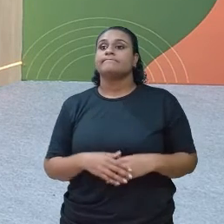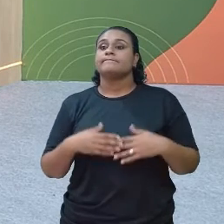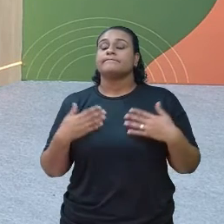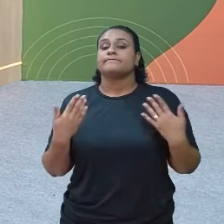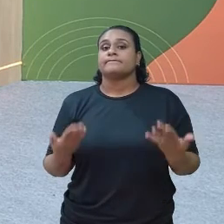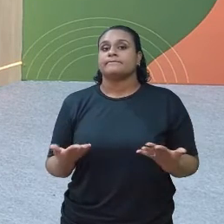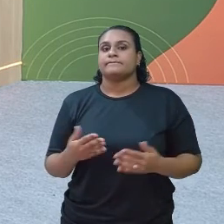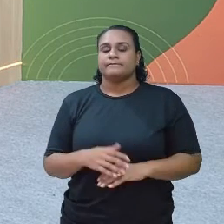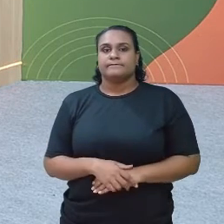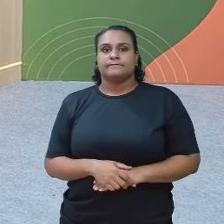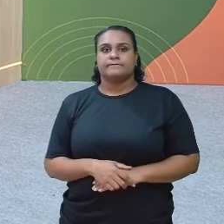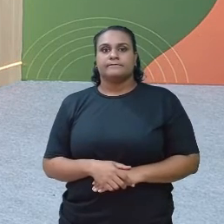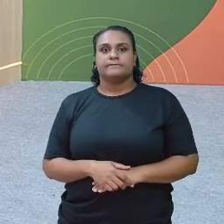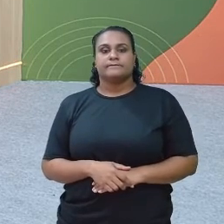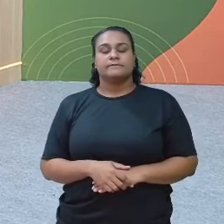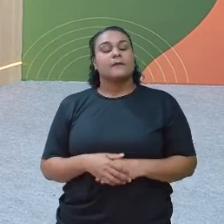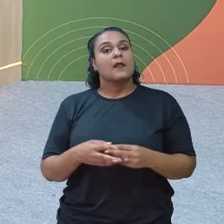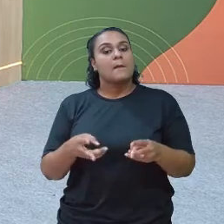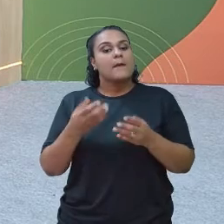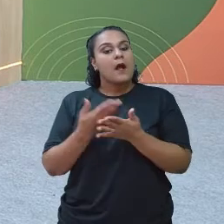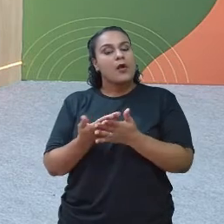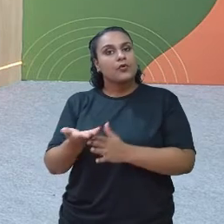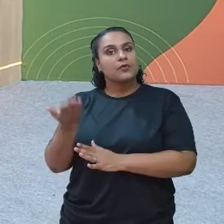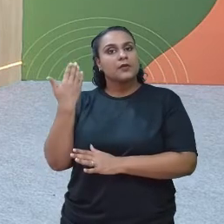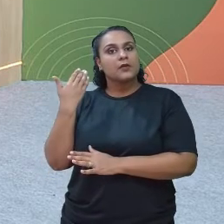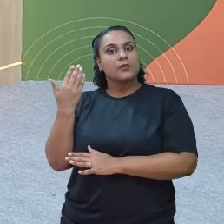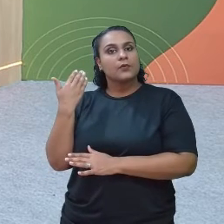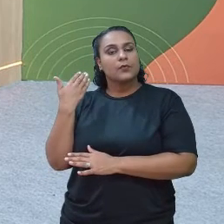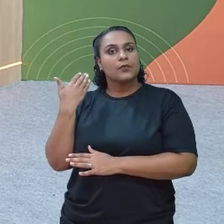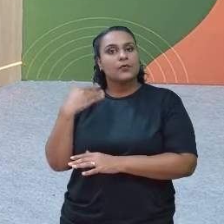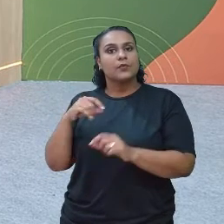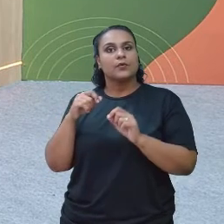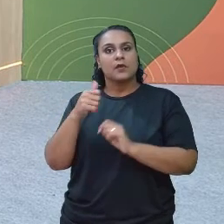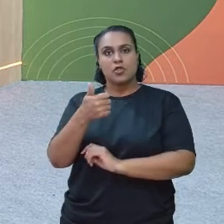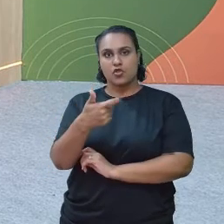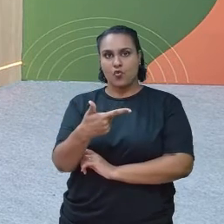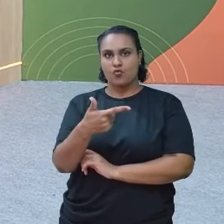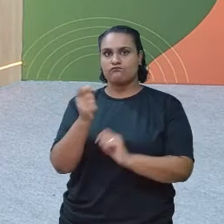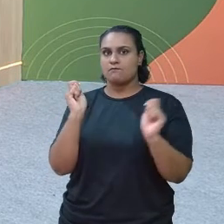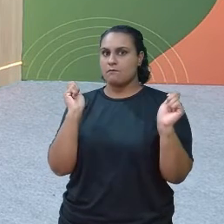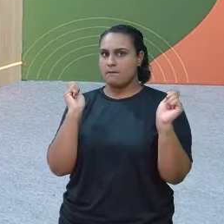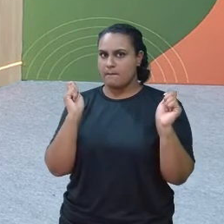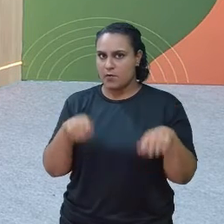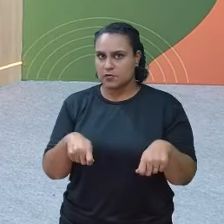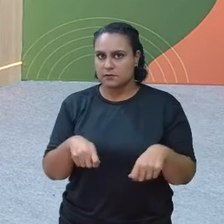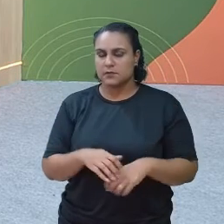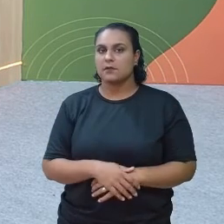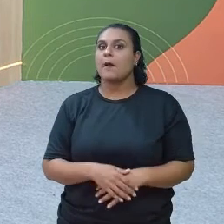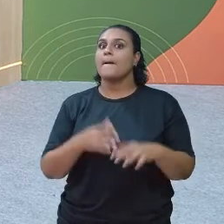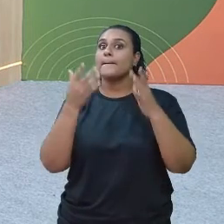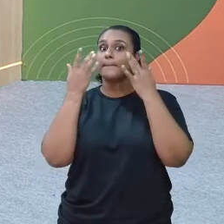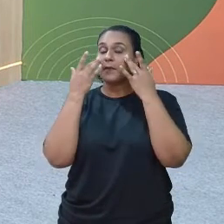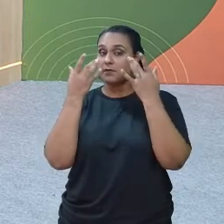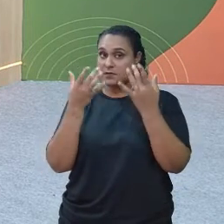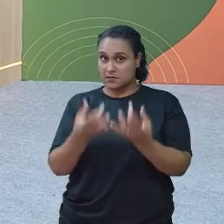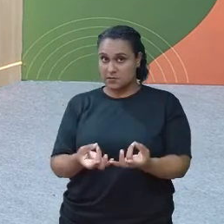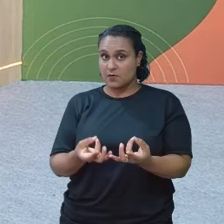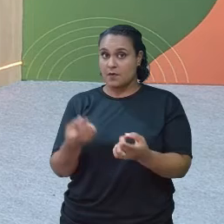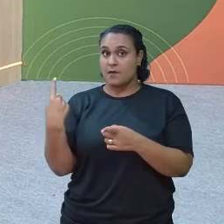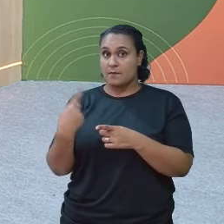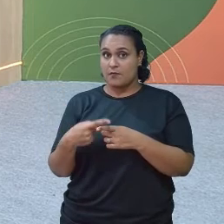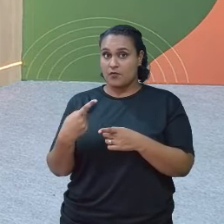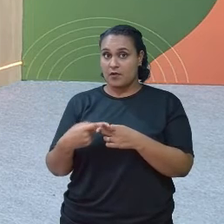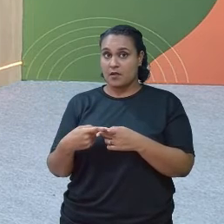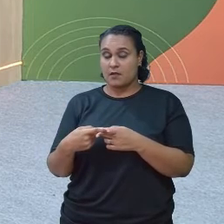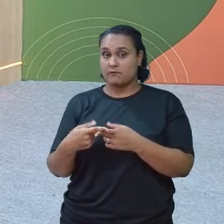Então, a gente já viu em aulas anteriores que são 12 possibilidades. Presta bastante atenção que o que a gente vai